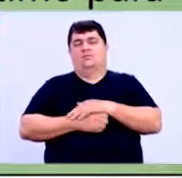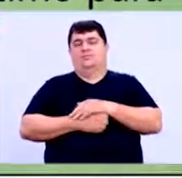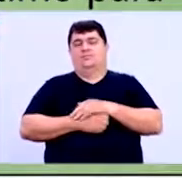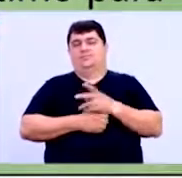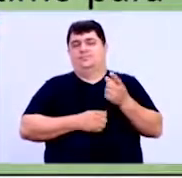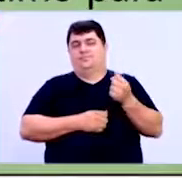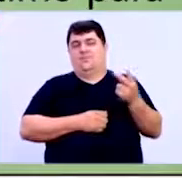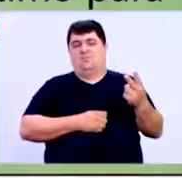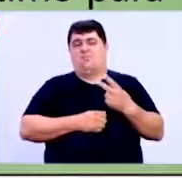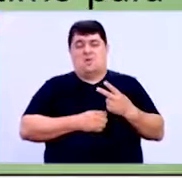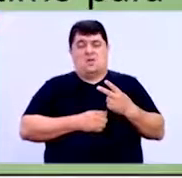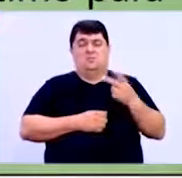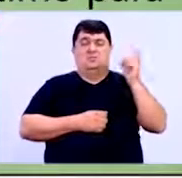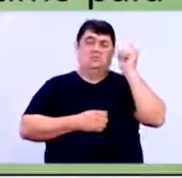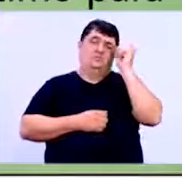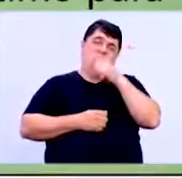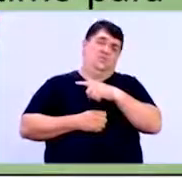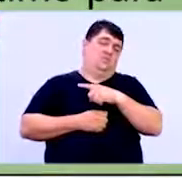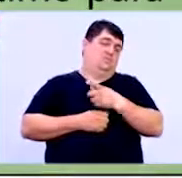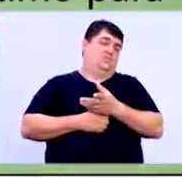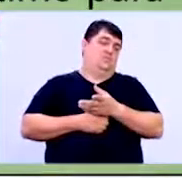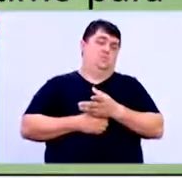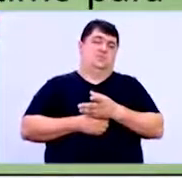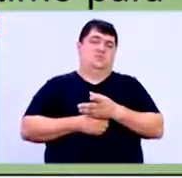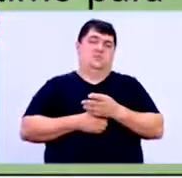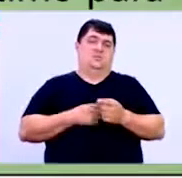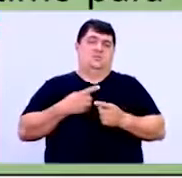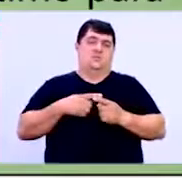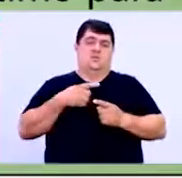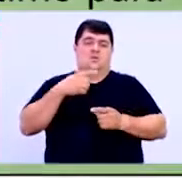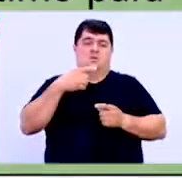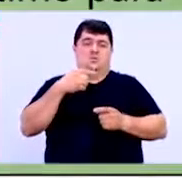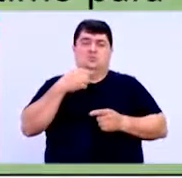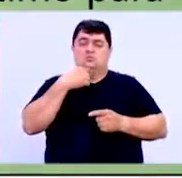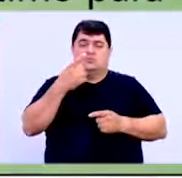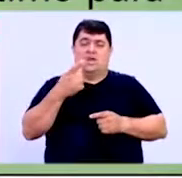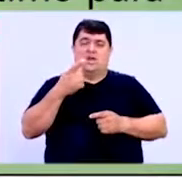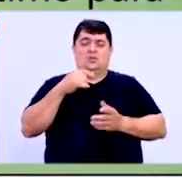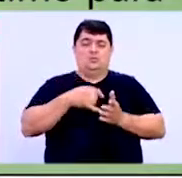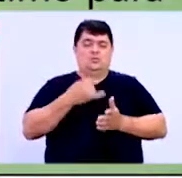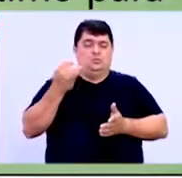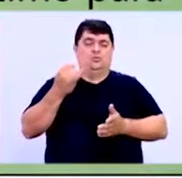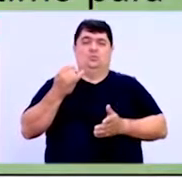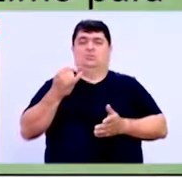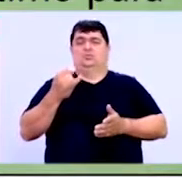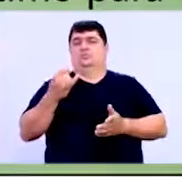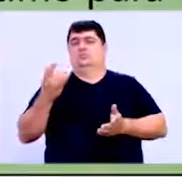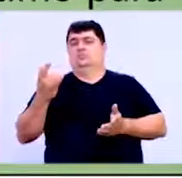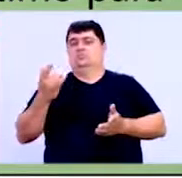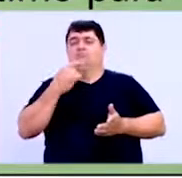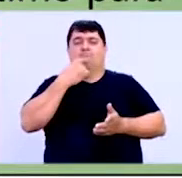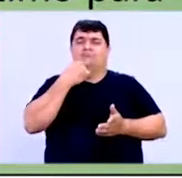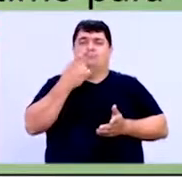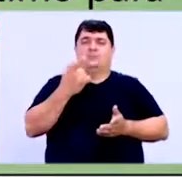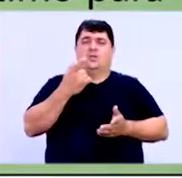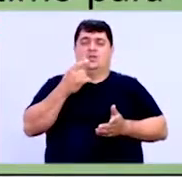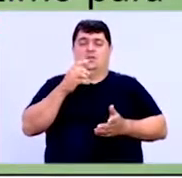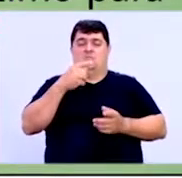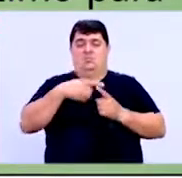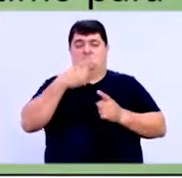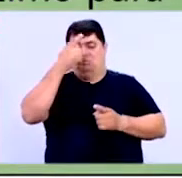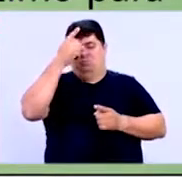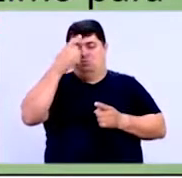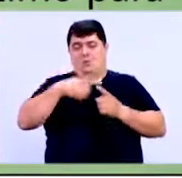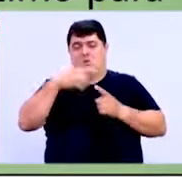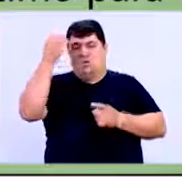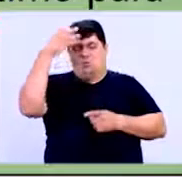né, professora? Para cobrir uma necessidade de dinheiro rápida. Ou seja, o cliente não pagou em tempo hábil,